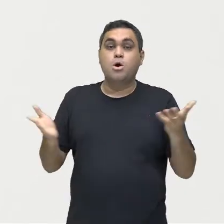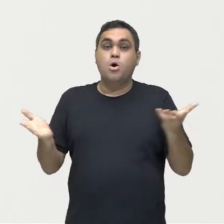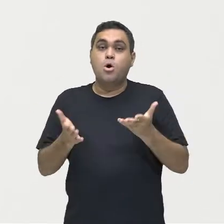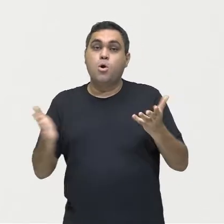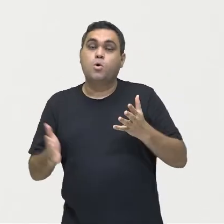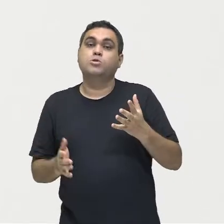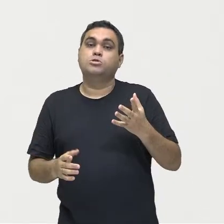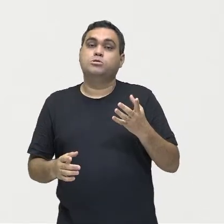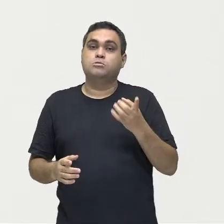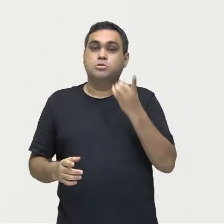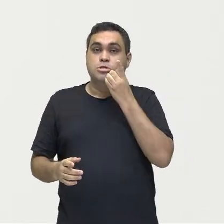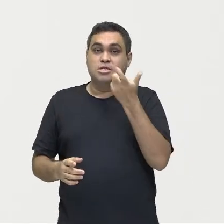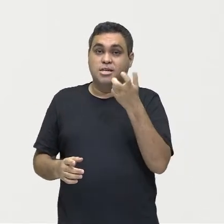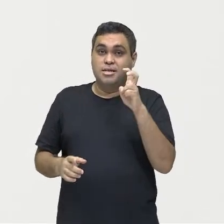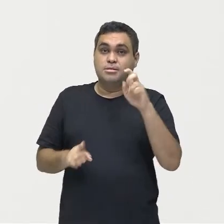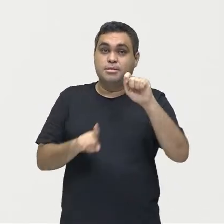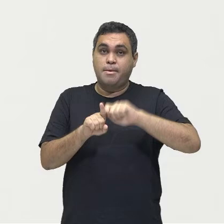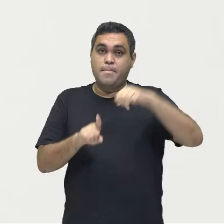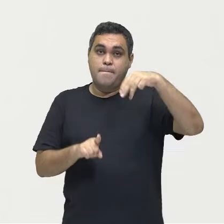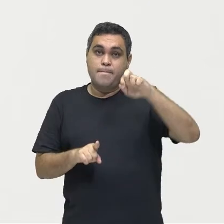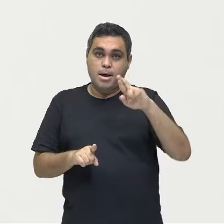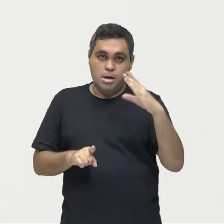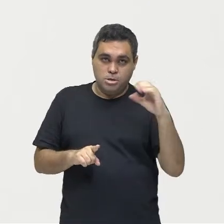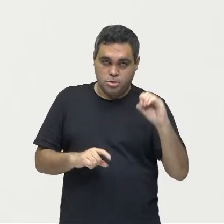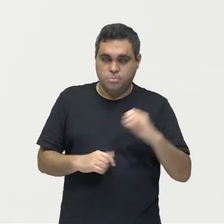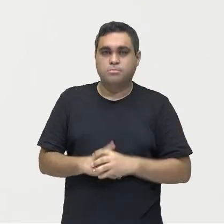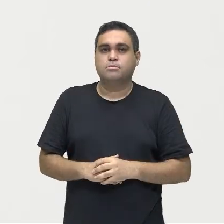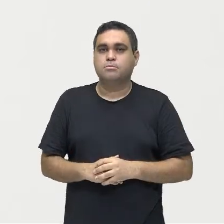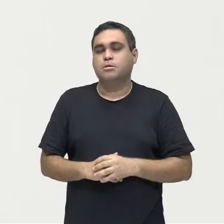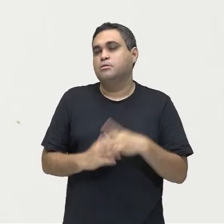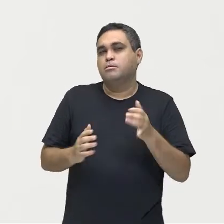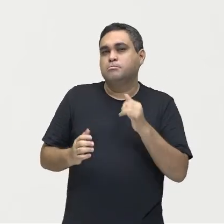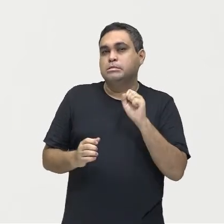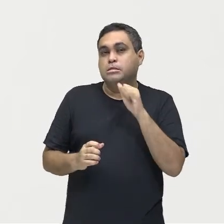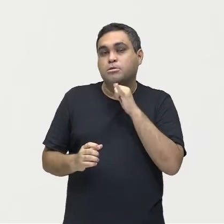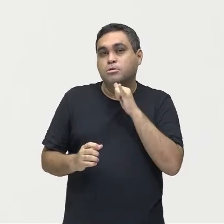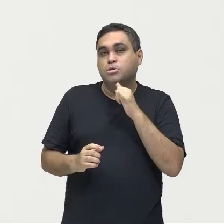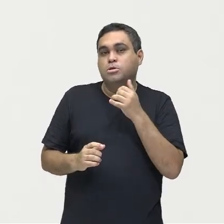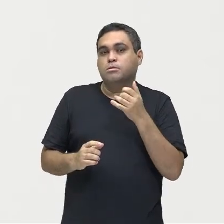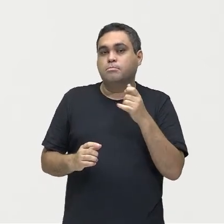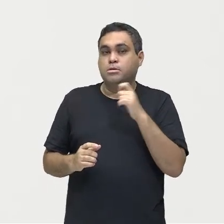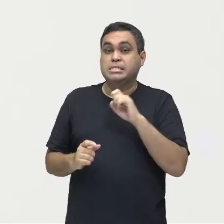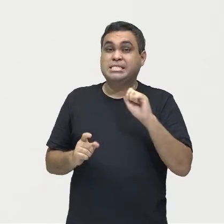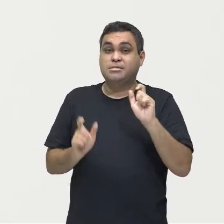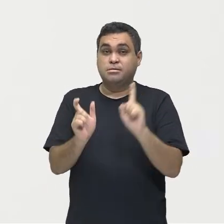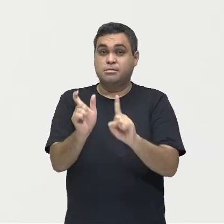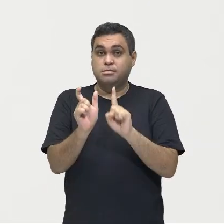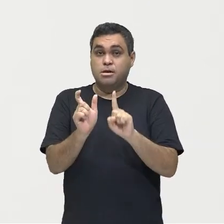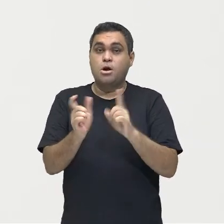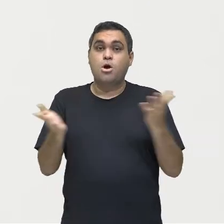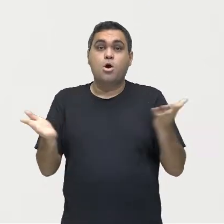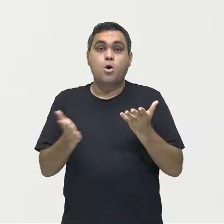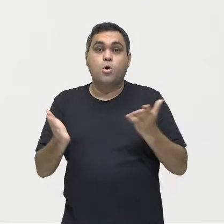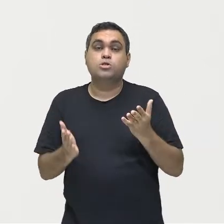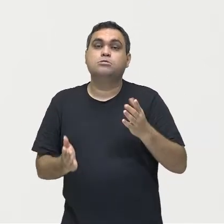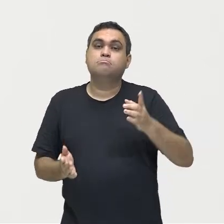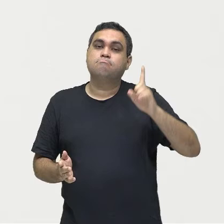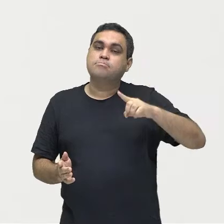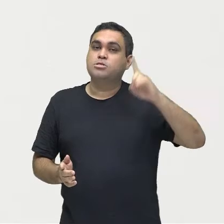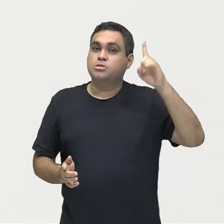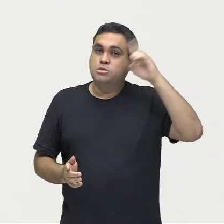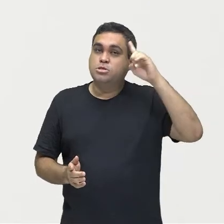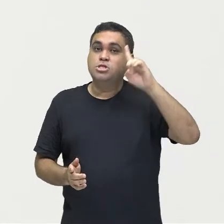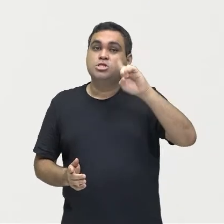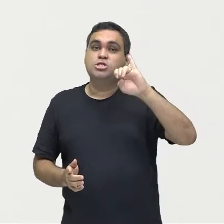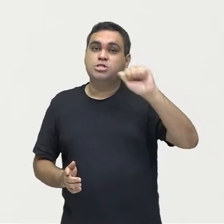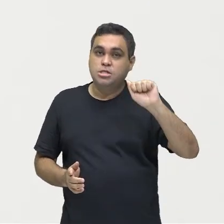é 15 de março, hoje são 15 de março. Só uma observação, se eu colocar o